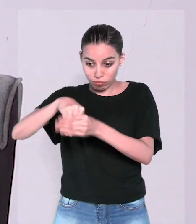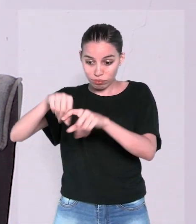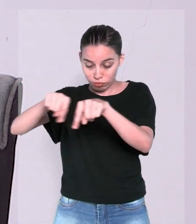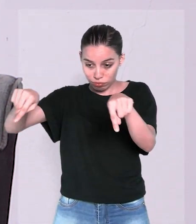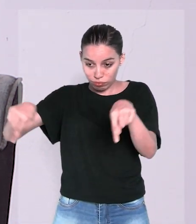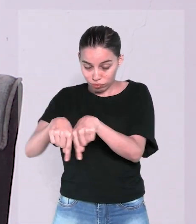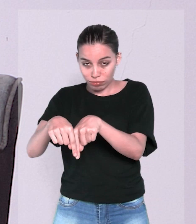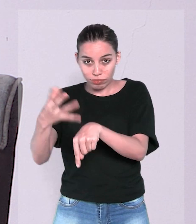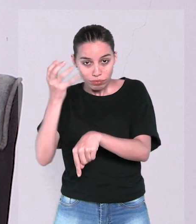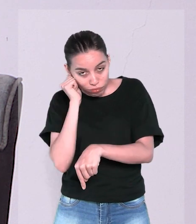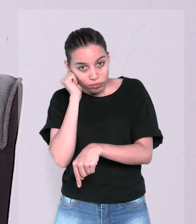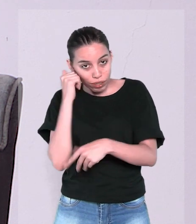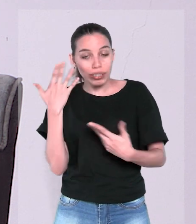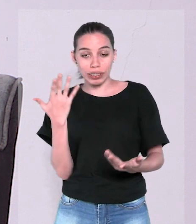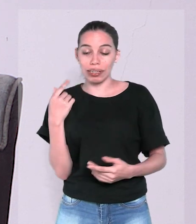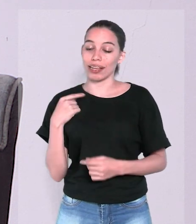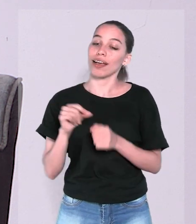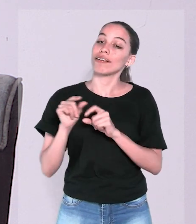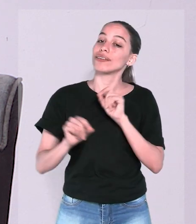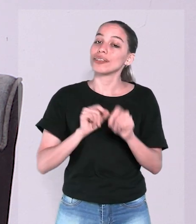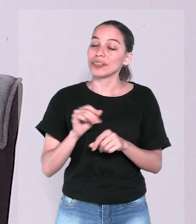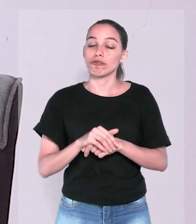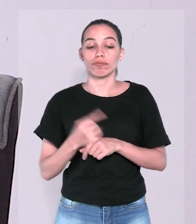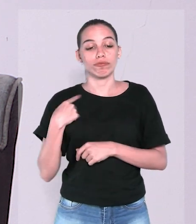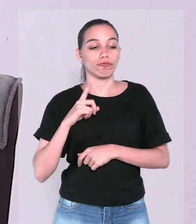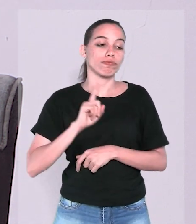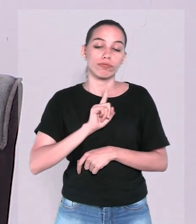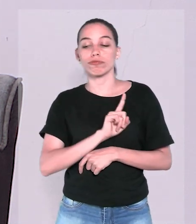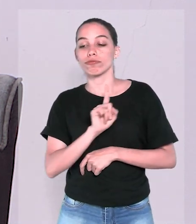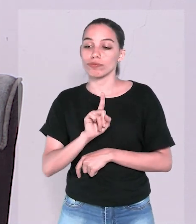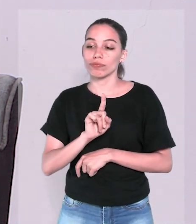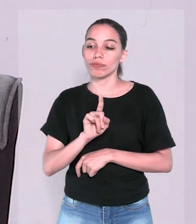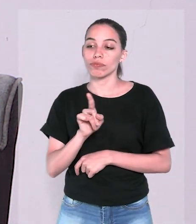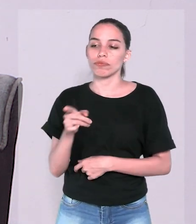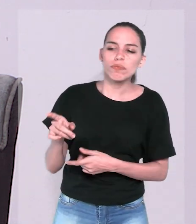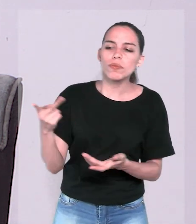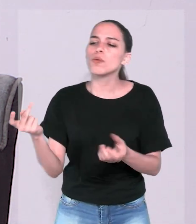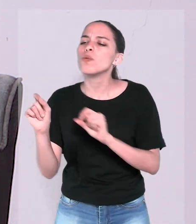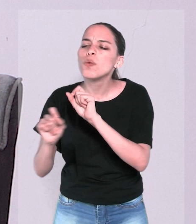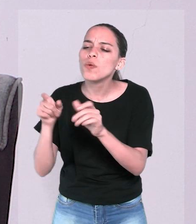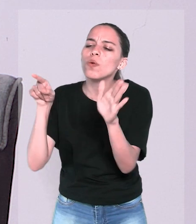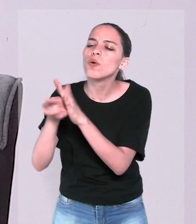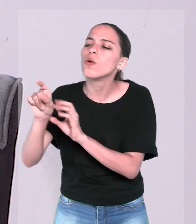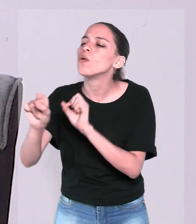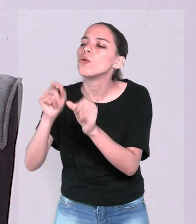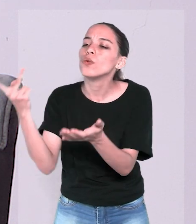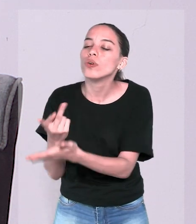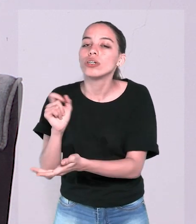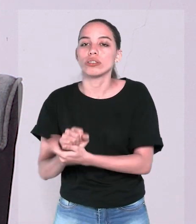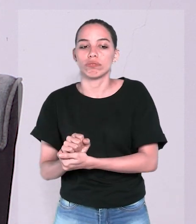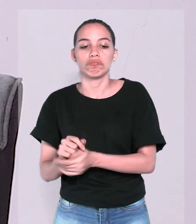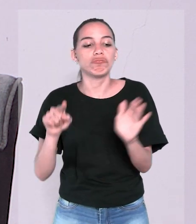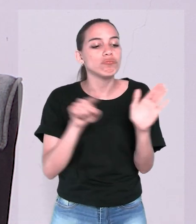que agora eu também faço, são as pessoas que estão dentro do quarto. E fui, Afonso, ouvir